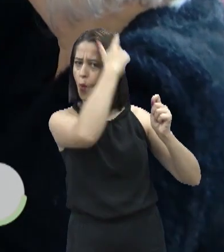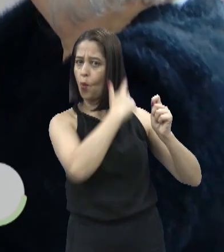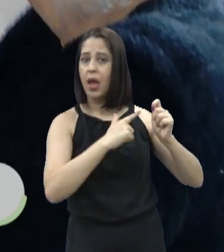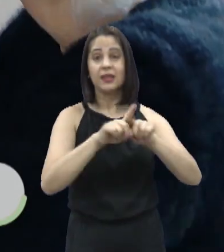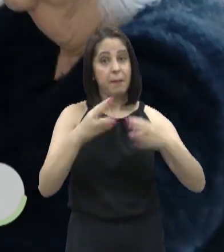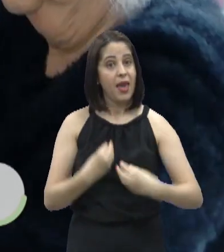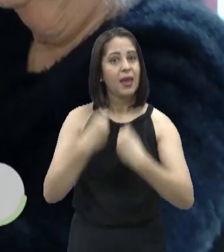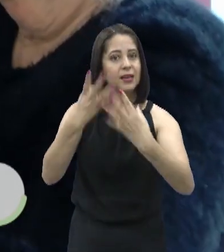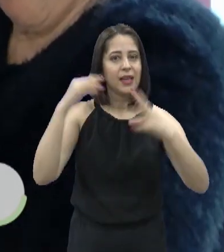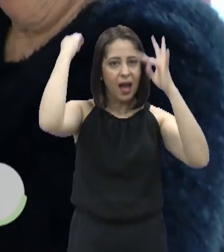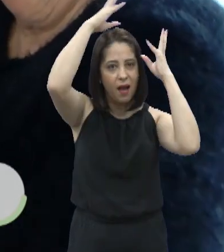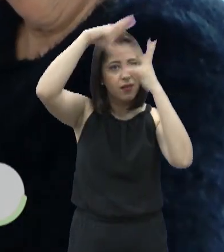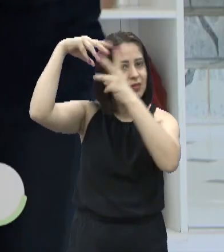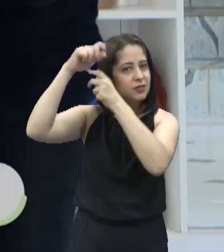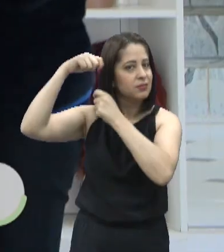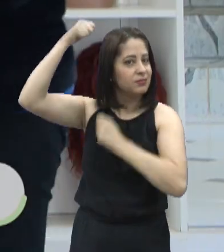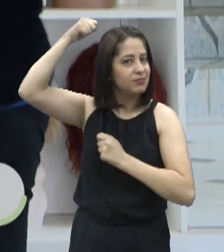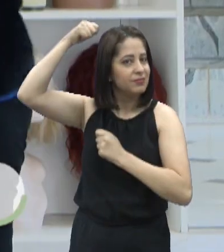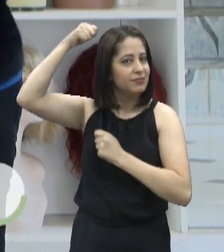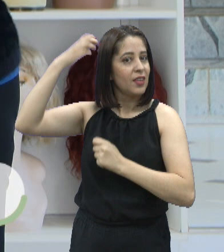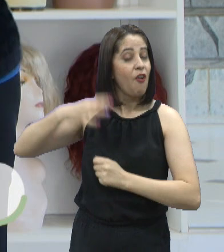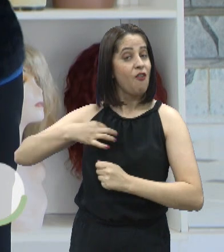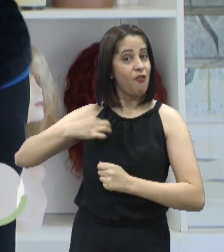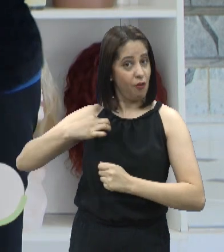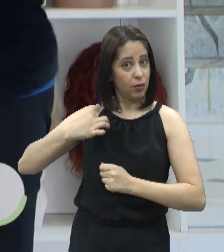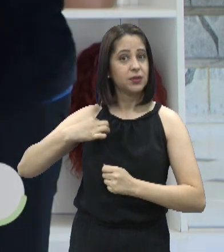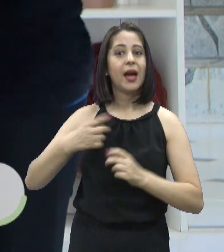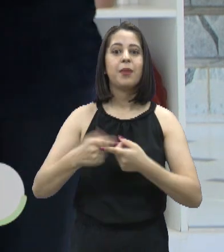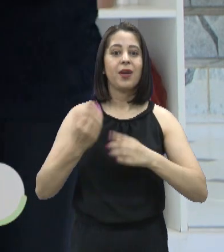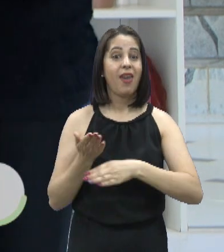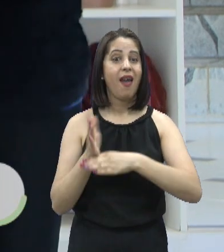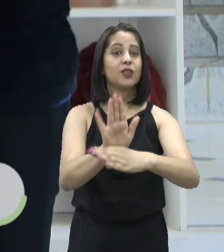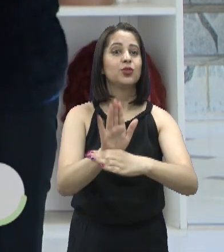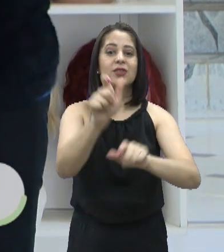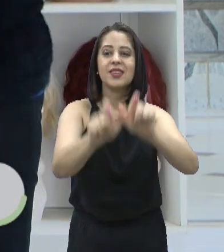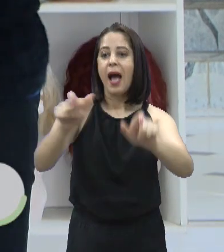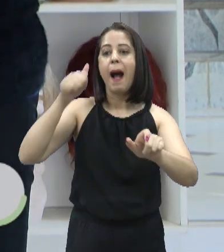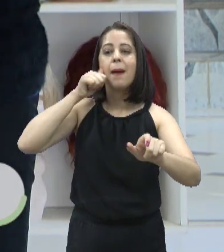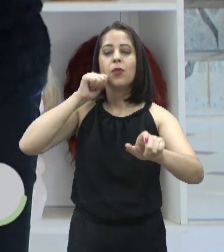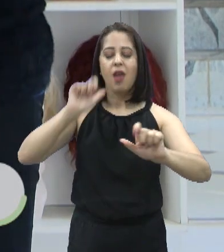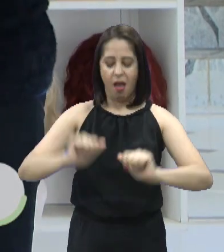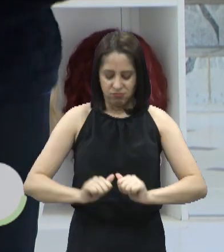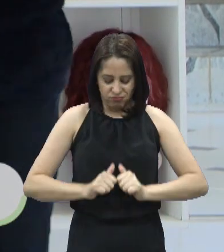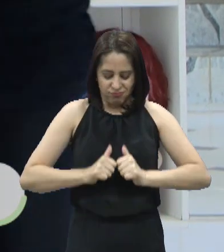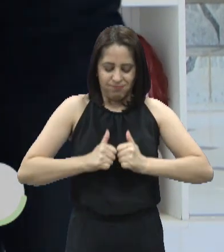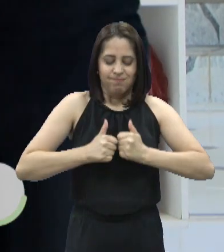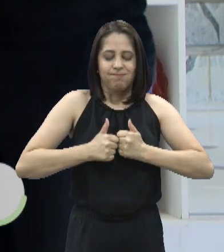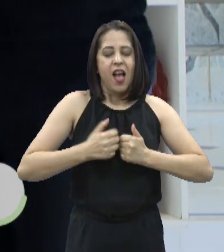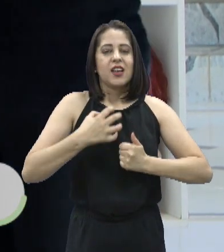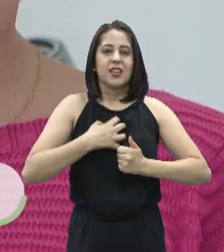que são doados por voluntários. Tudo isso para dar mais autoestima para as mulheres que estão passando por momentos